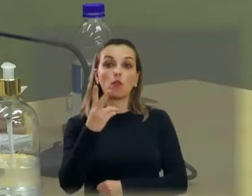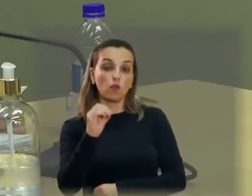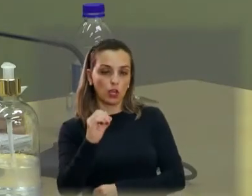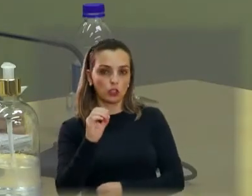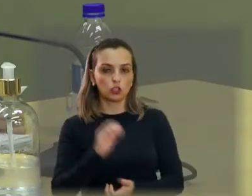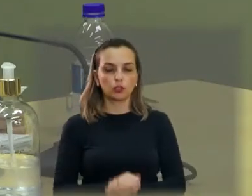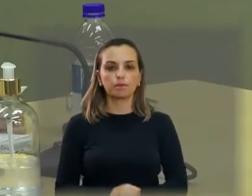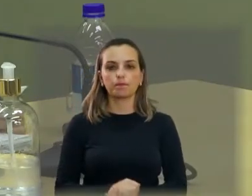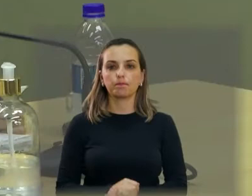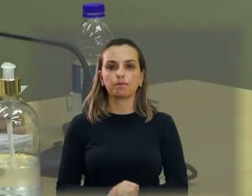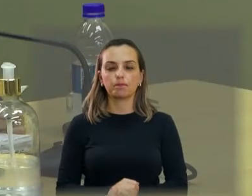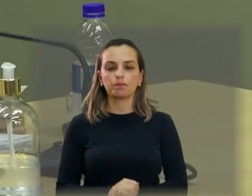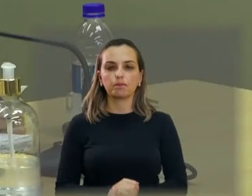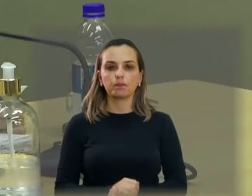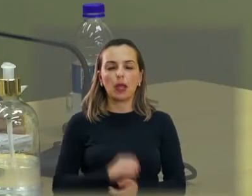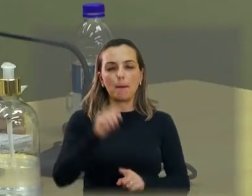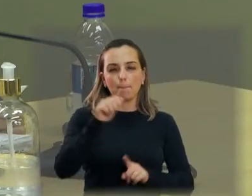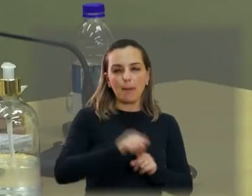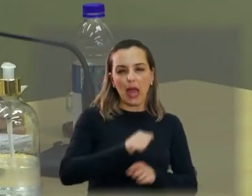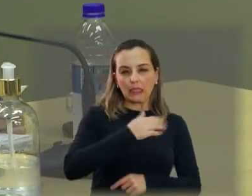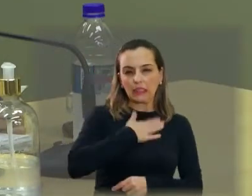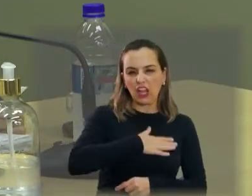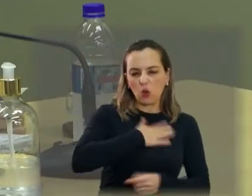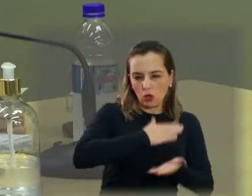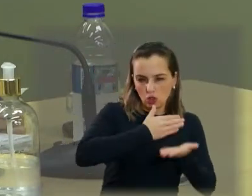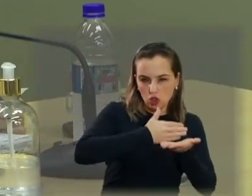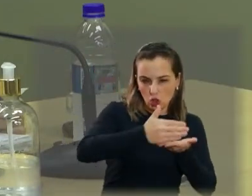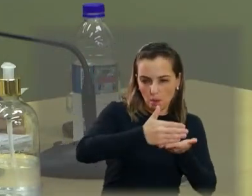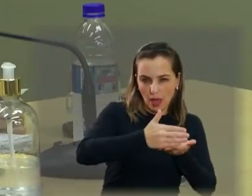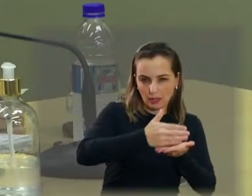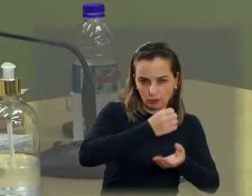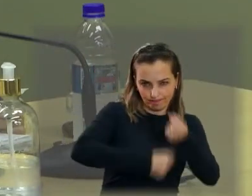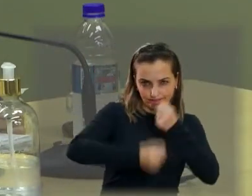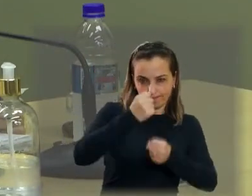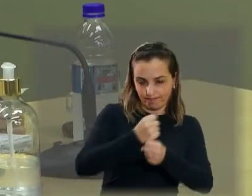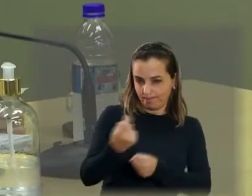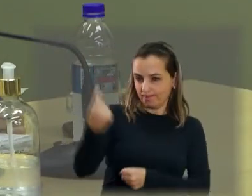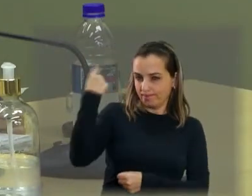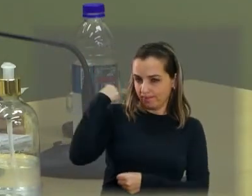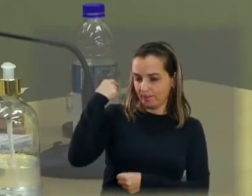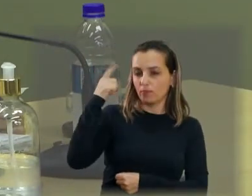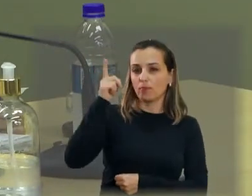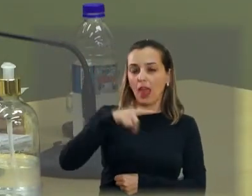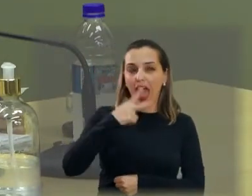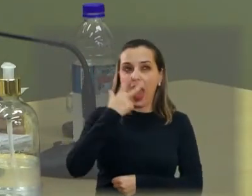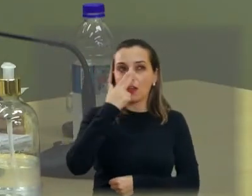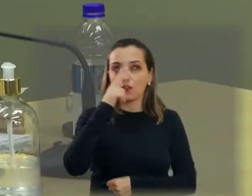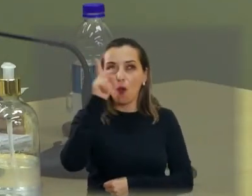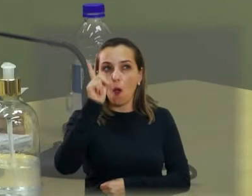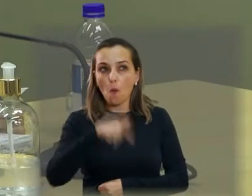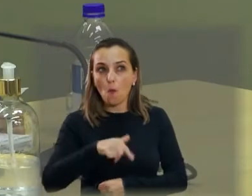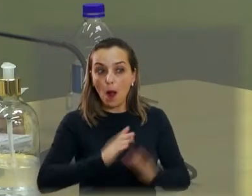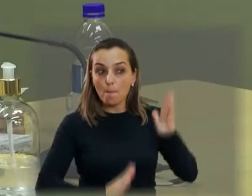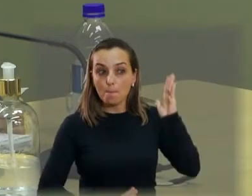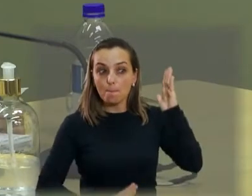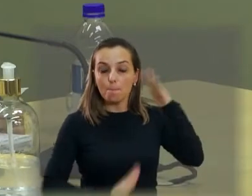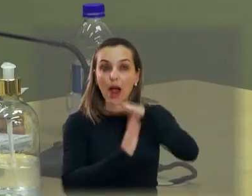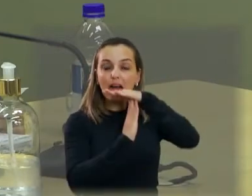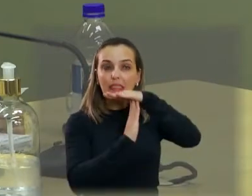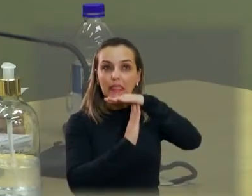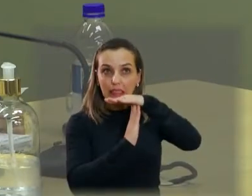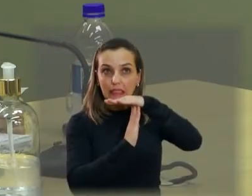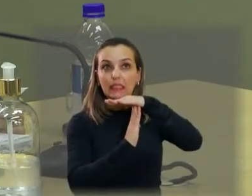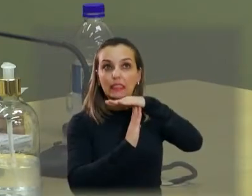de julho, começo de agosto, como a Fabiana falou, de 2020, quando a gente achou que tinha tido o pico